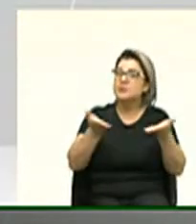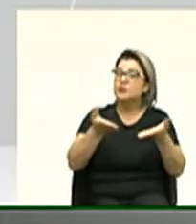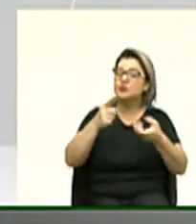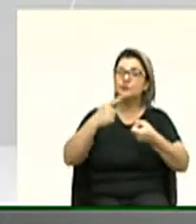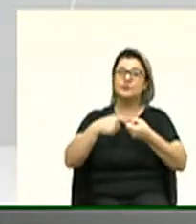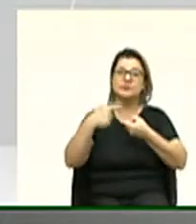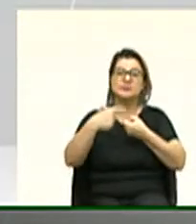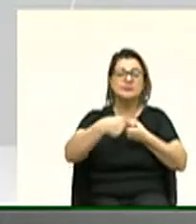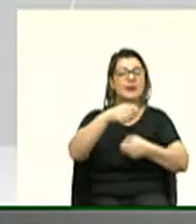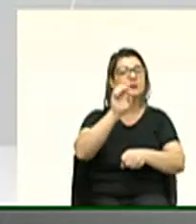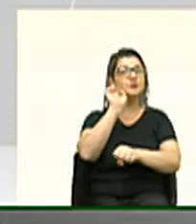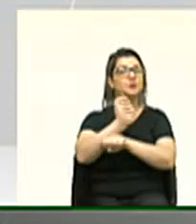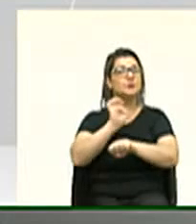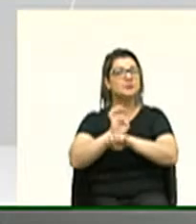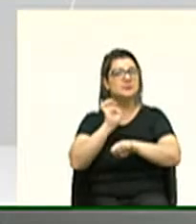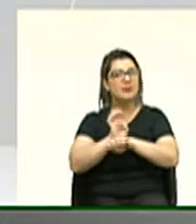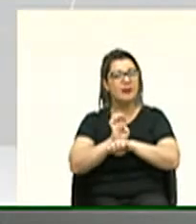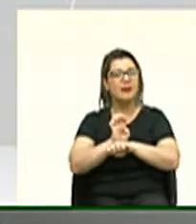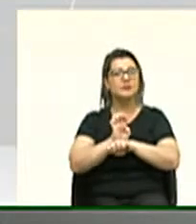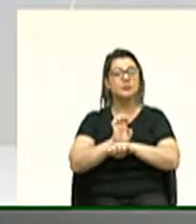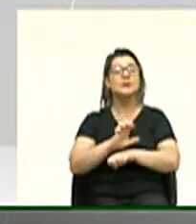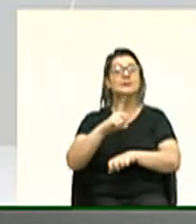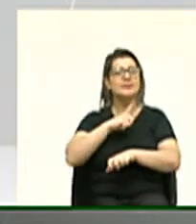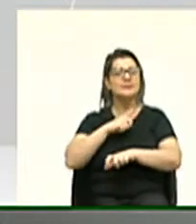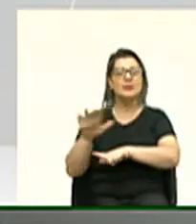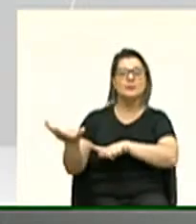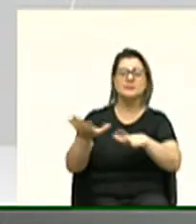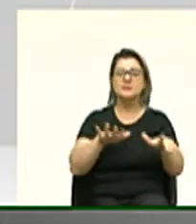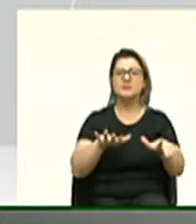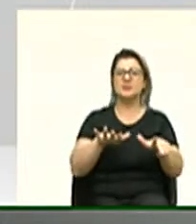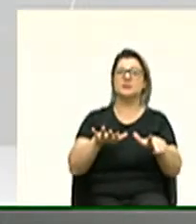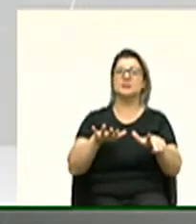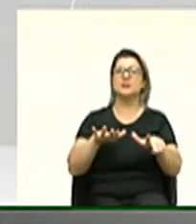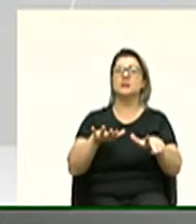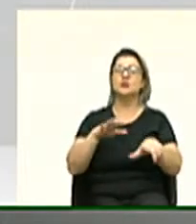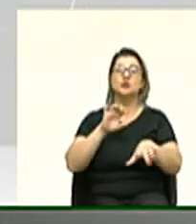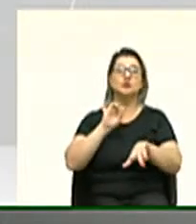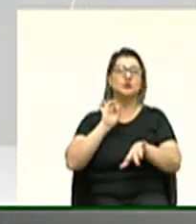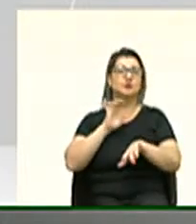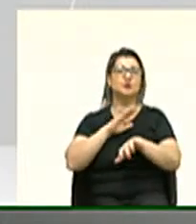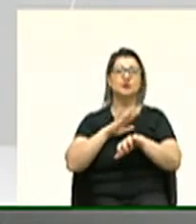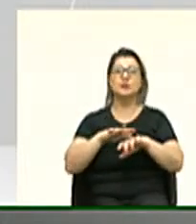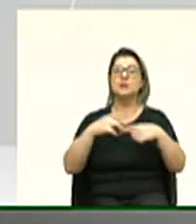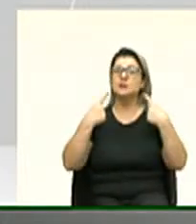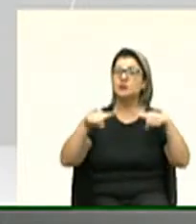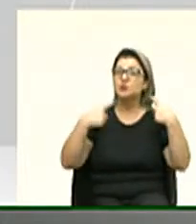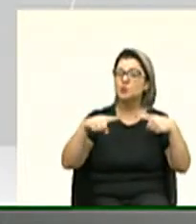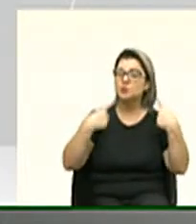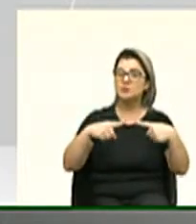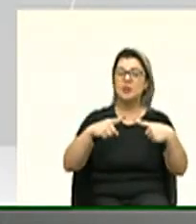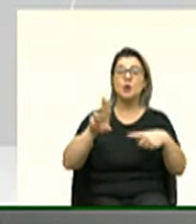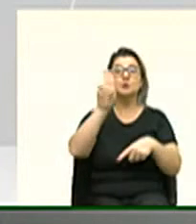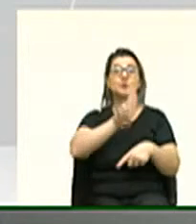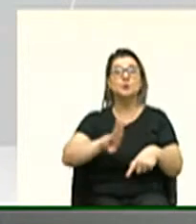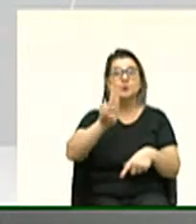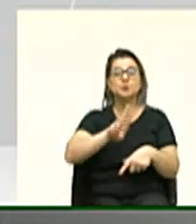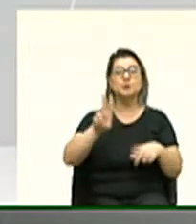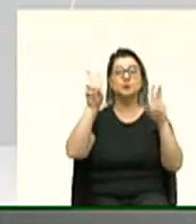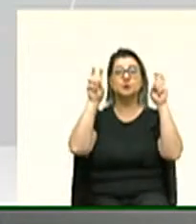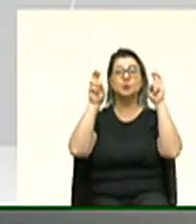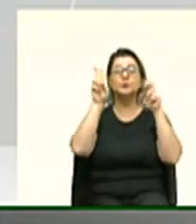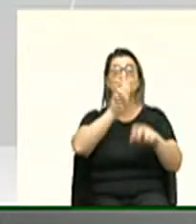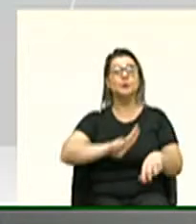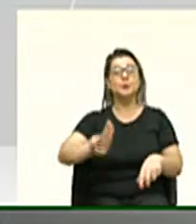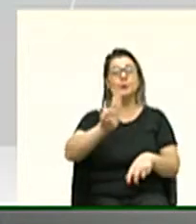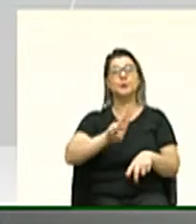Estado, que se tenha uma semana de debate sobre o uso da bicicleta. Nós precisamos envolver a população nesse